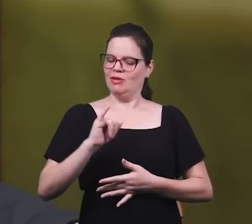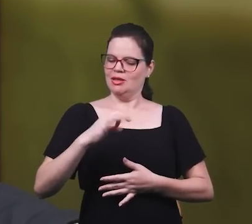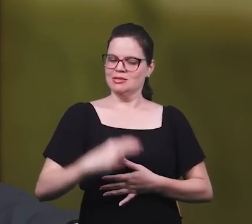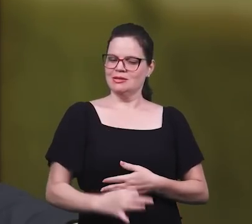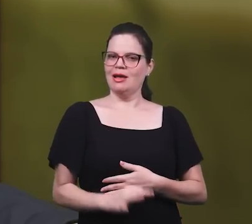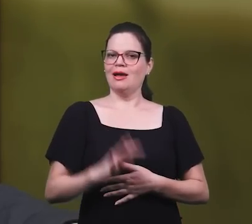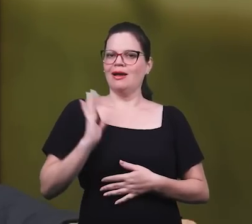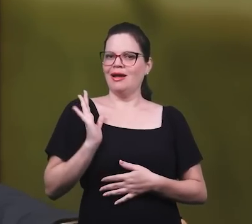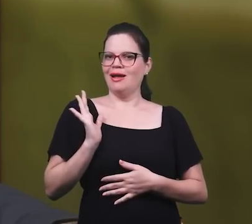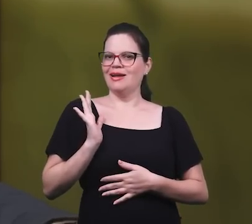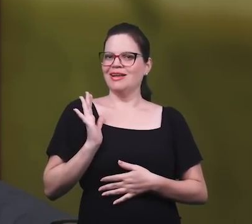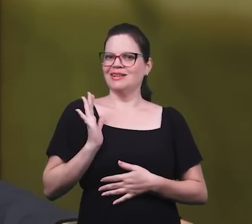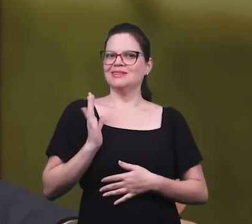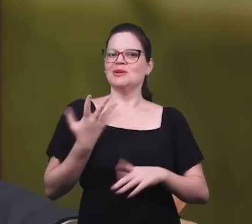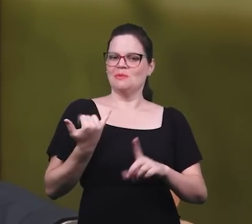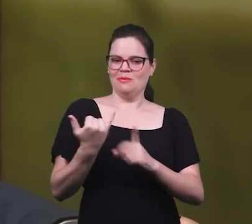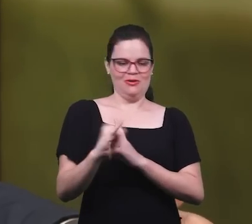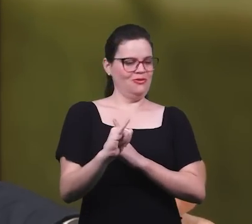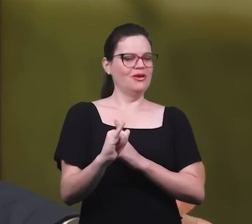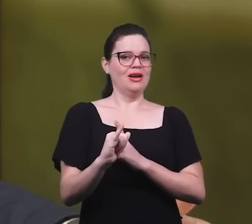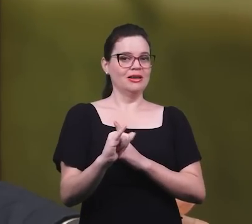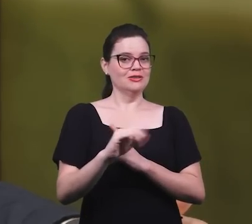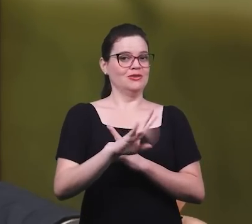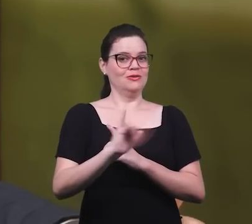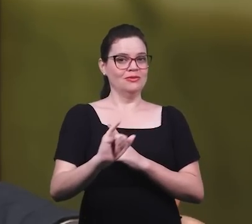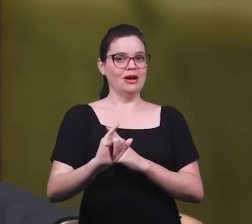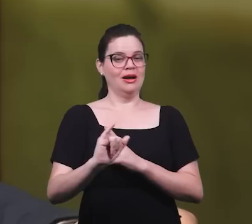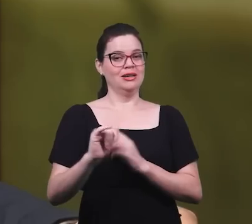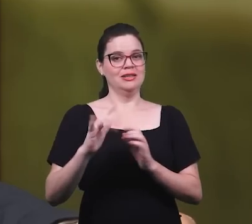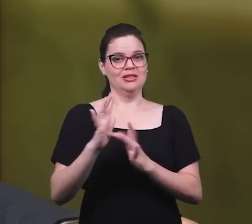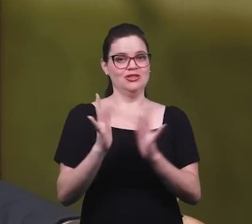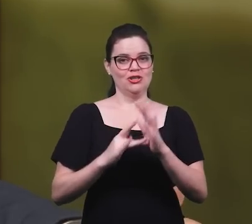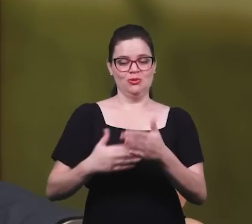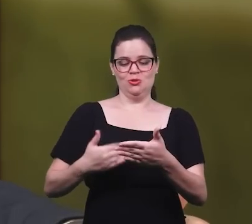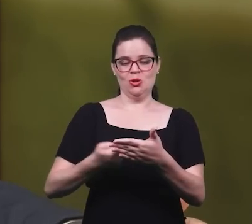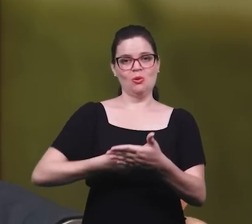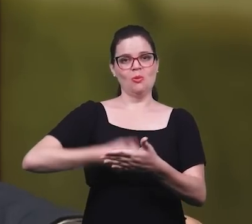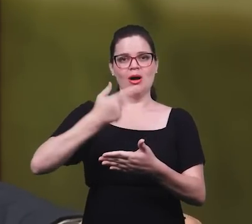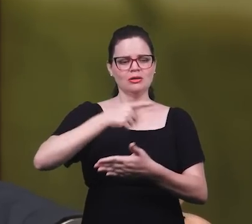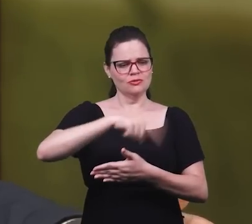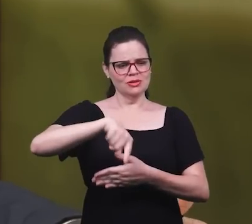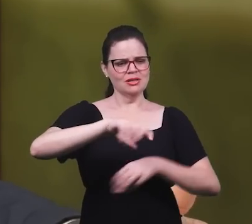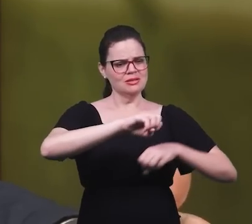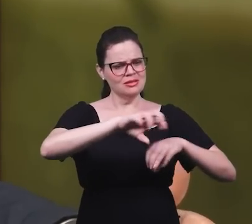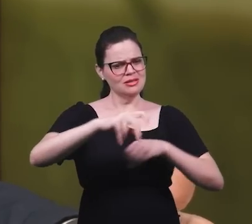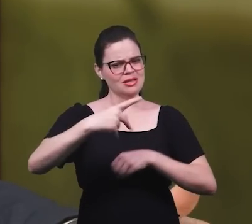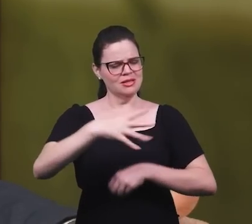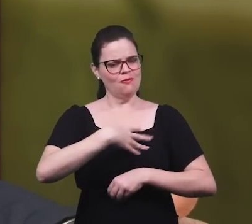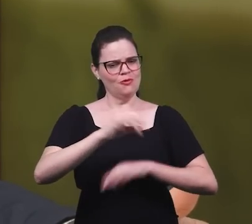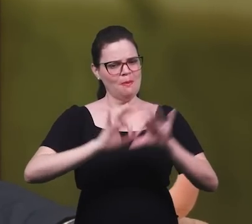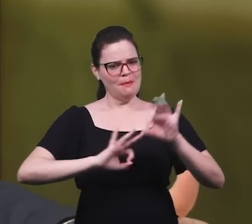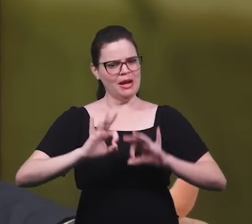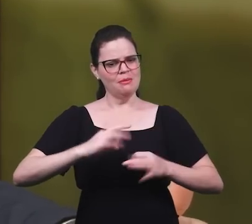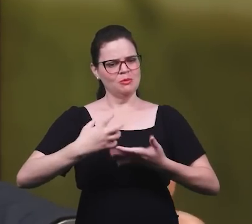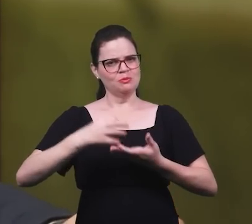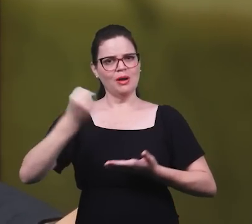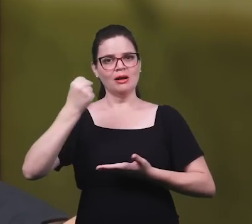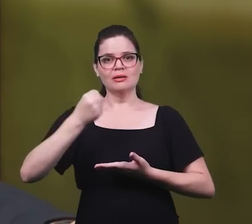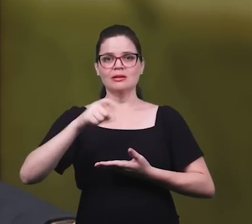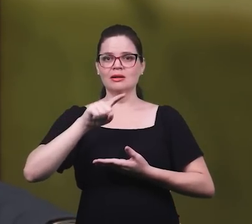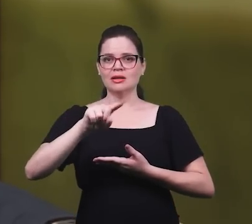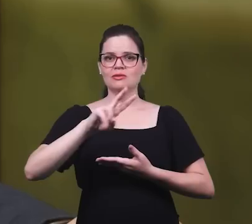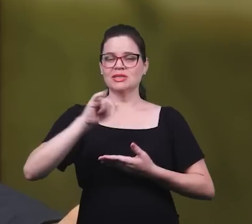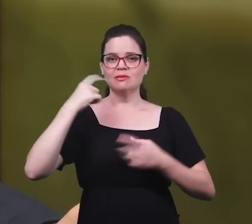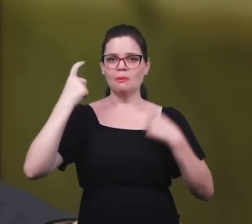passar, né? Vai chegar, vai acabar o tempo profético, né? O Senhor Jesus está voltando, prepara o seu filho para a volta do Senhor, porque vai